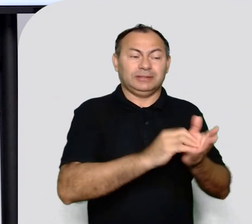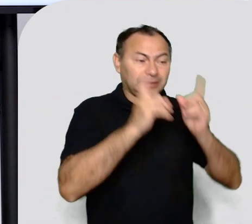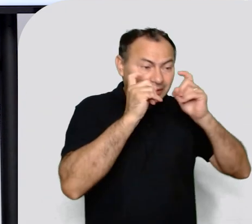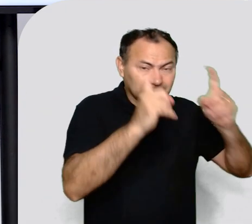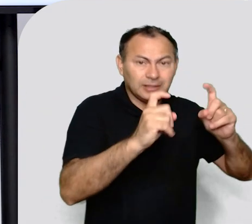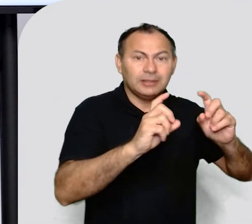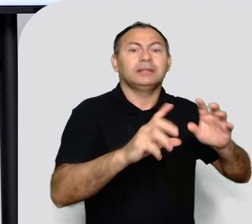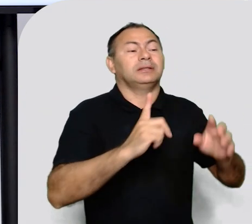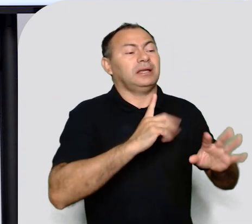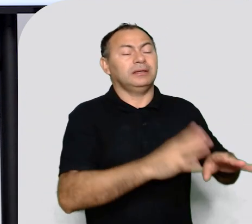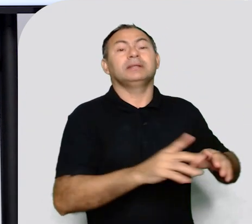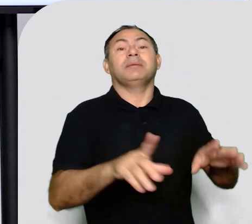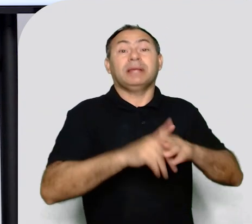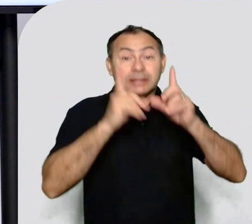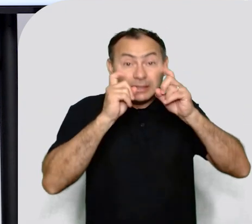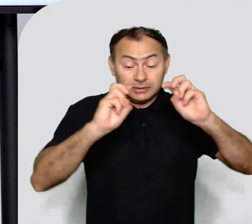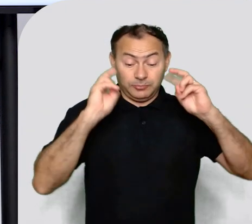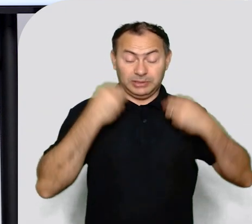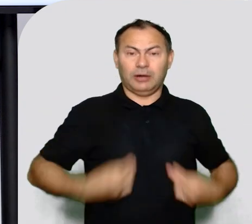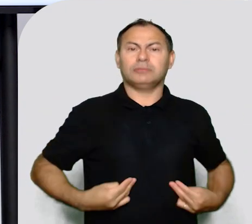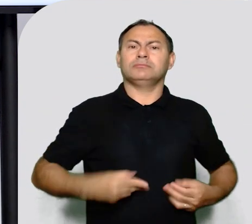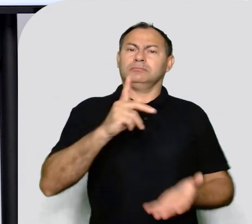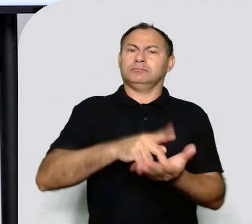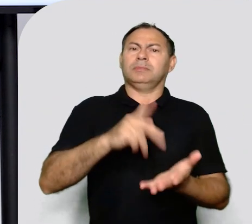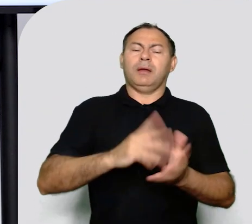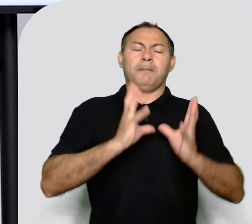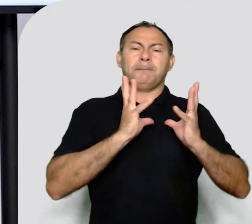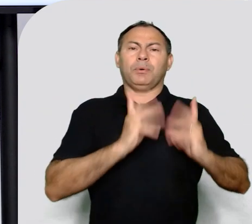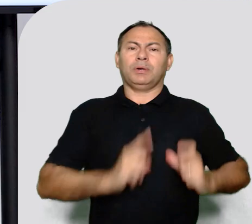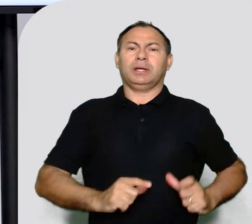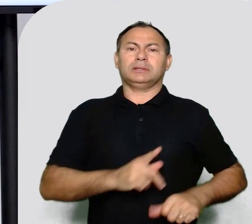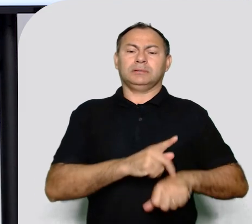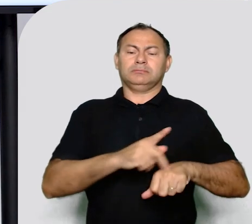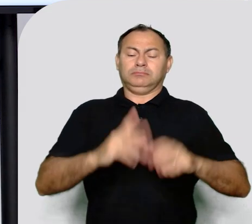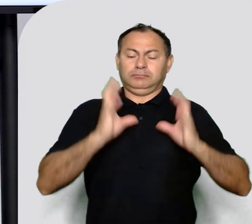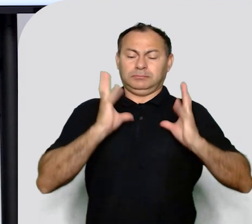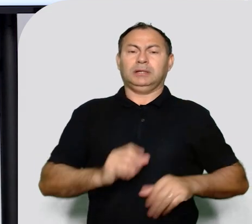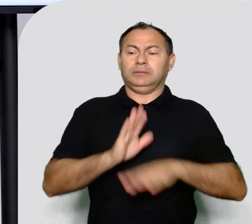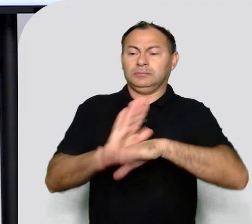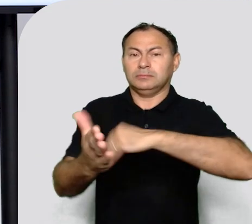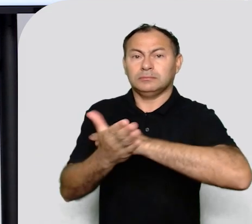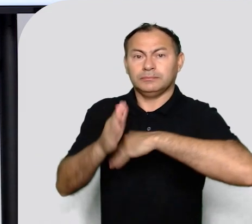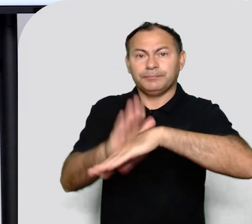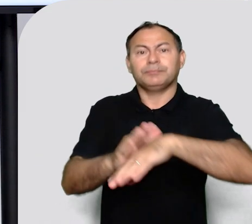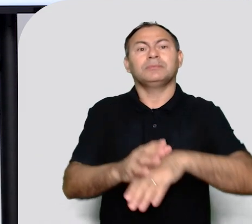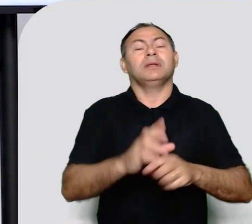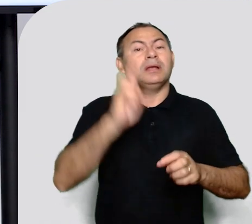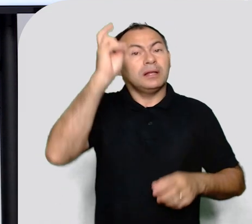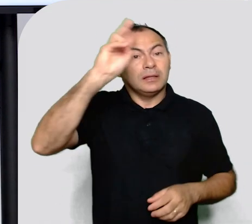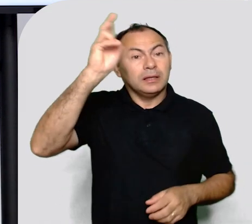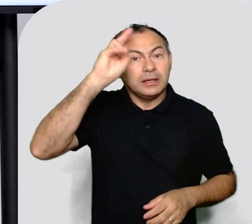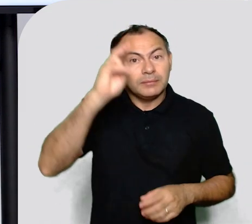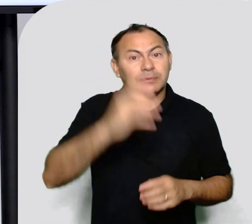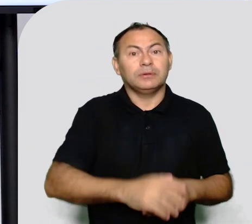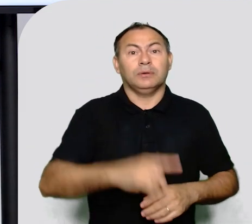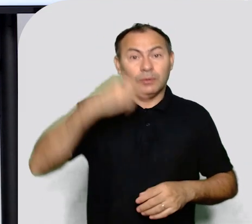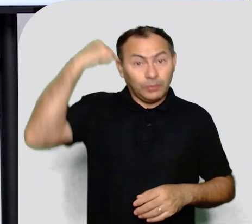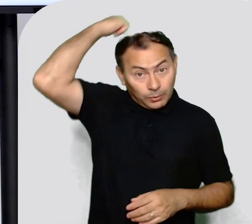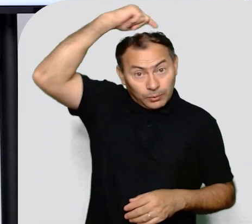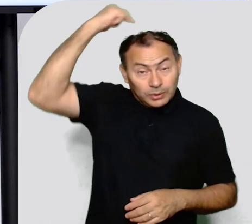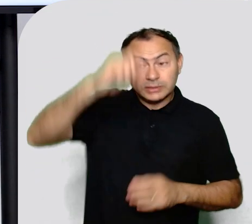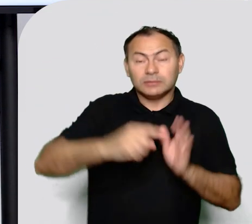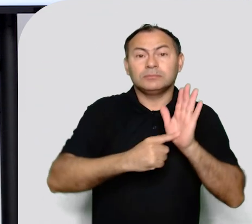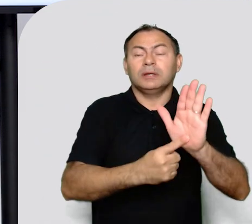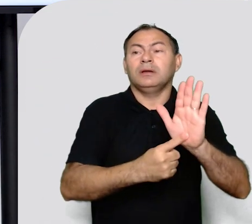desinteresse, humildade, sinceridade, pureza e caridade. Recorda-se os santos